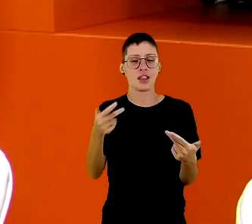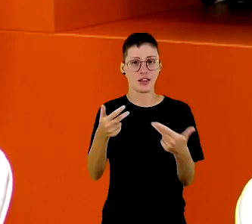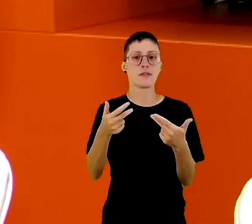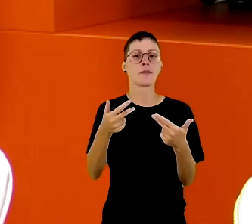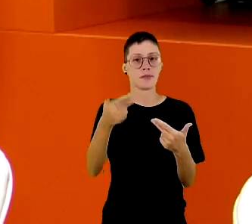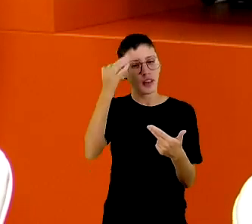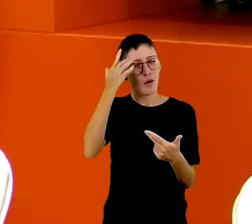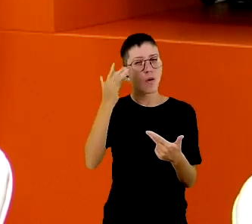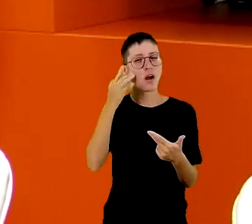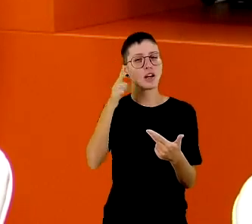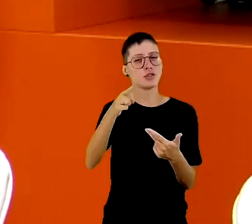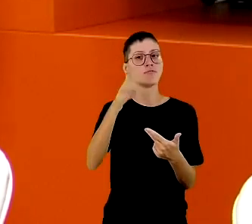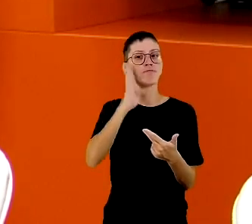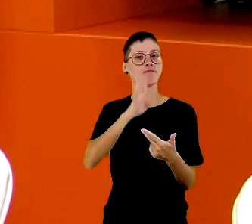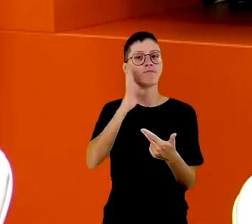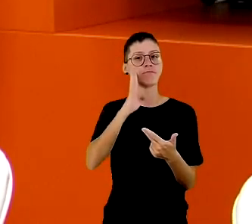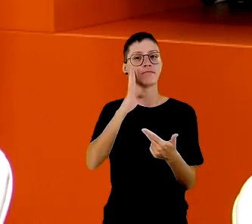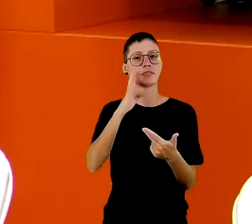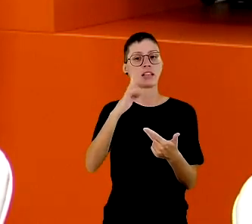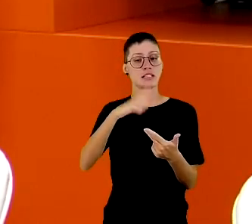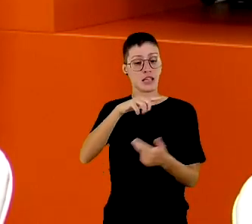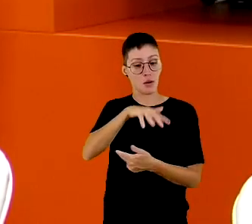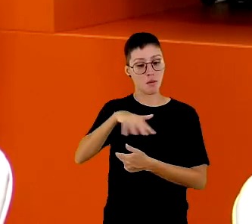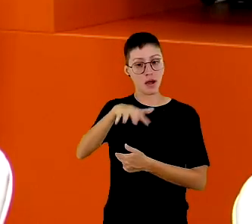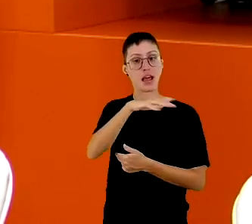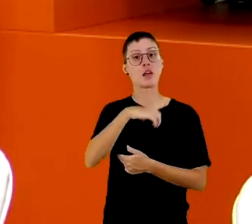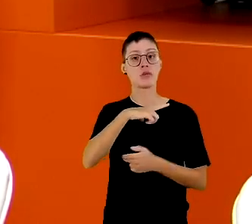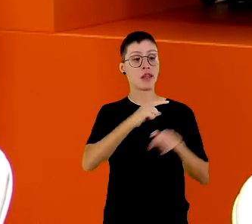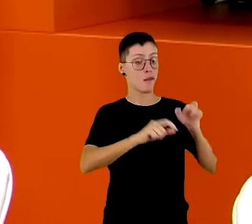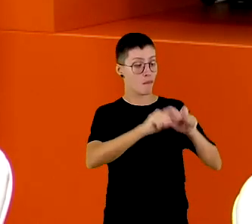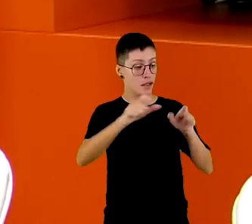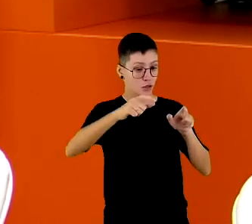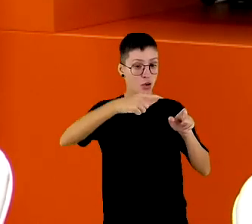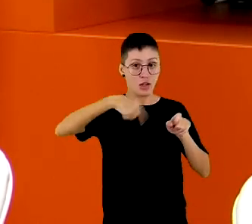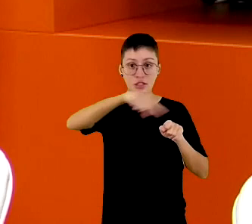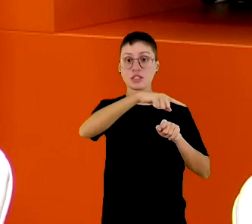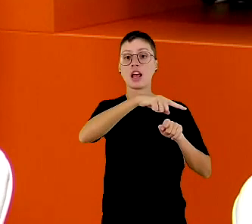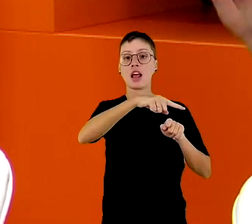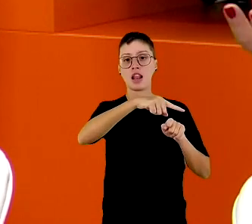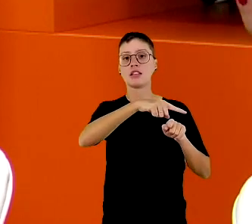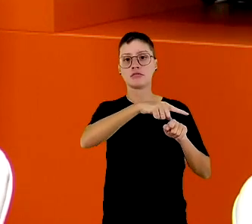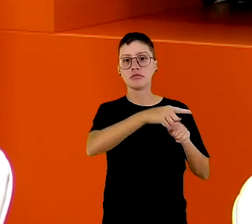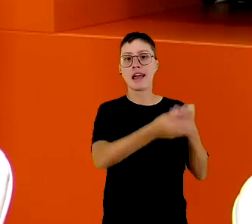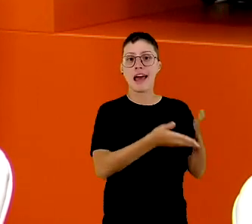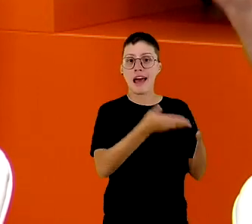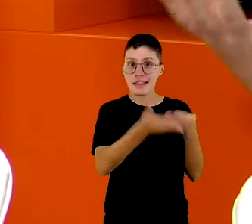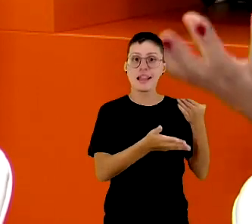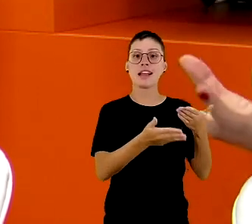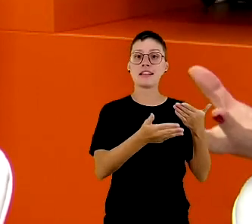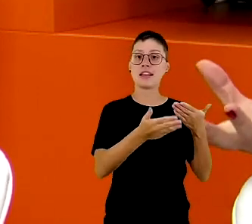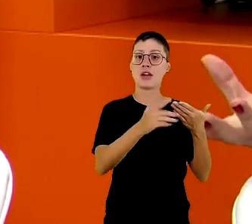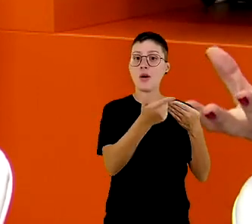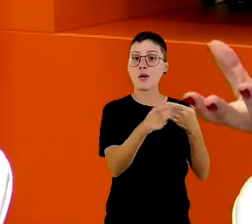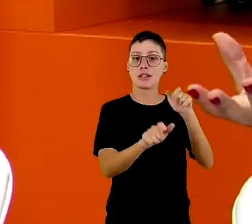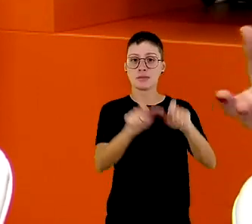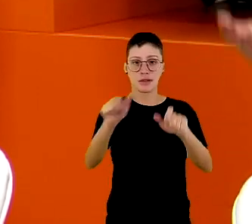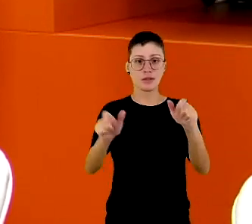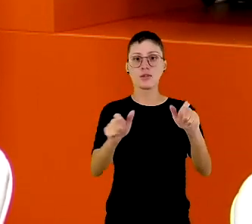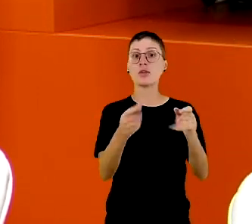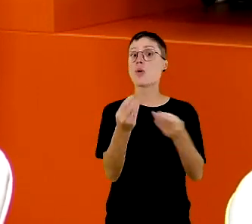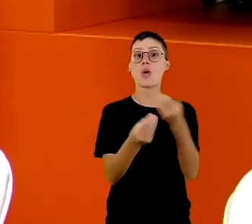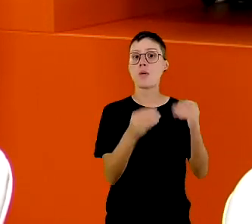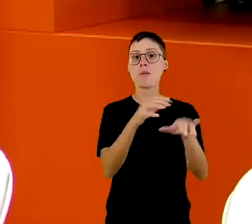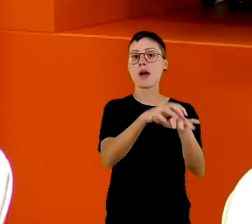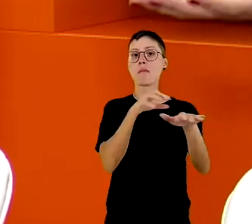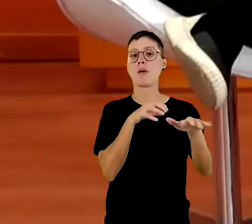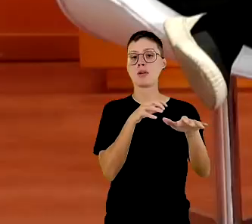gente ter uma área onde eu tenho pessoas, né, atendendo pessoas de uma forma remota. Né?